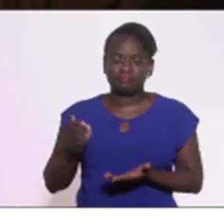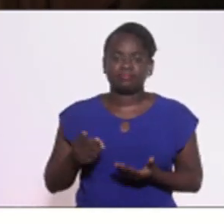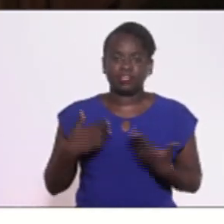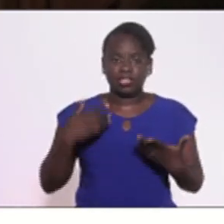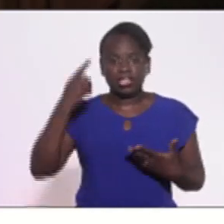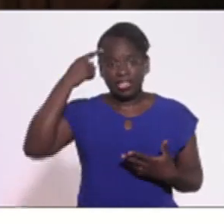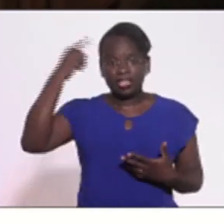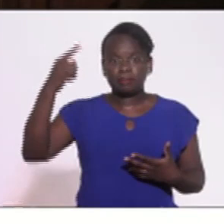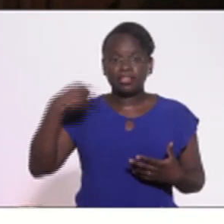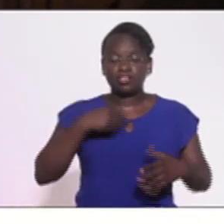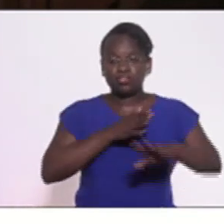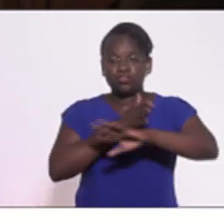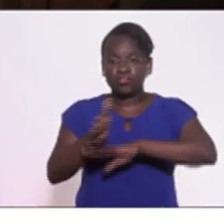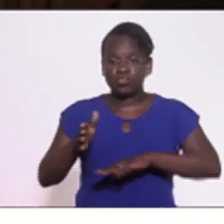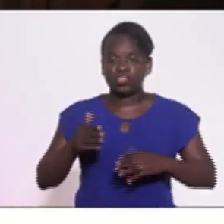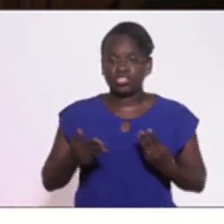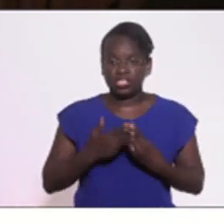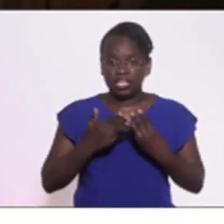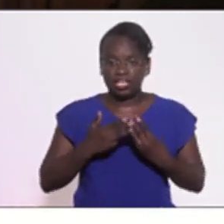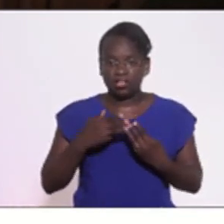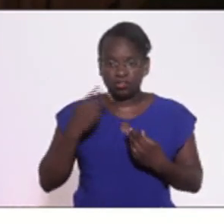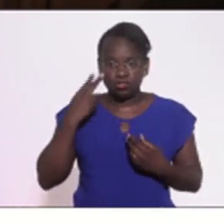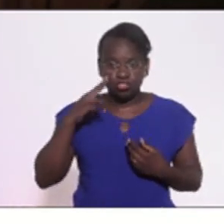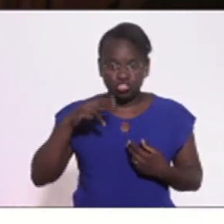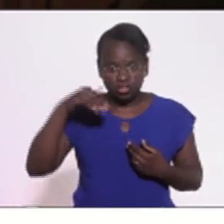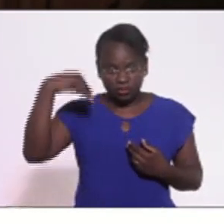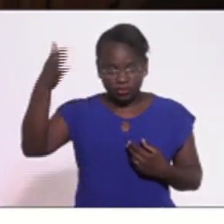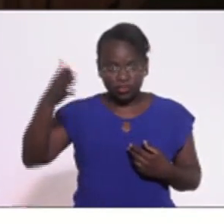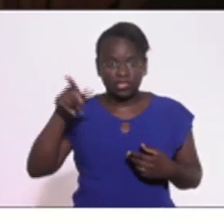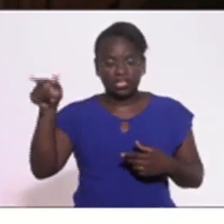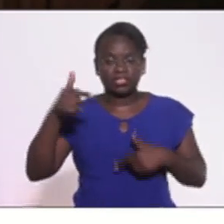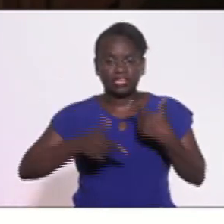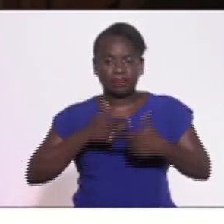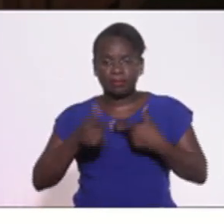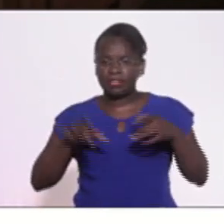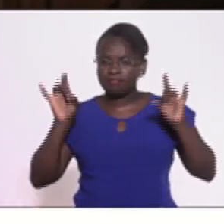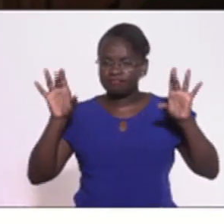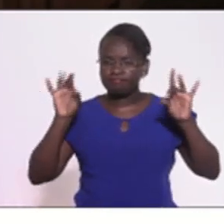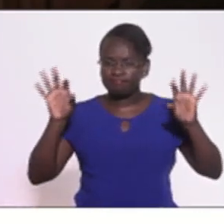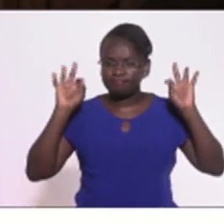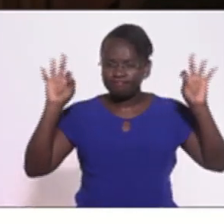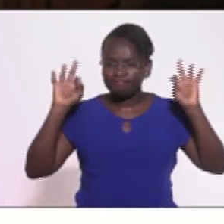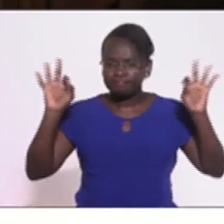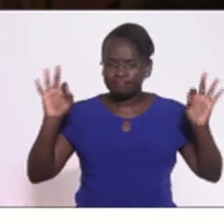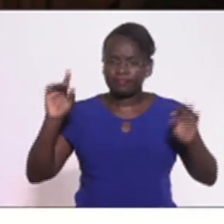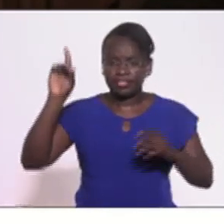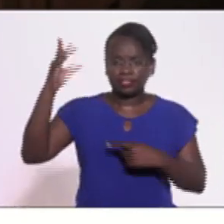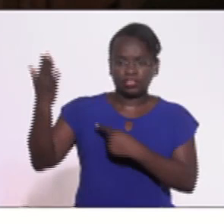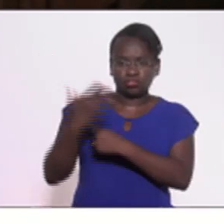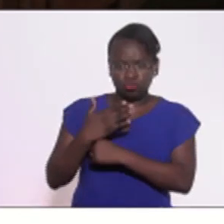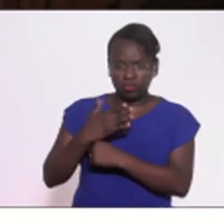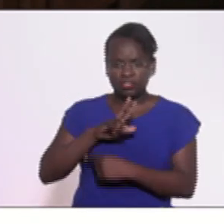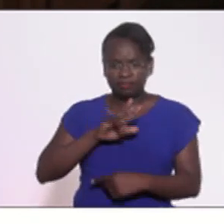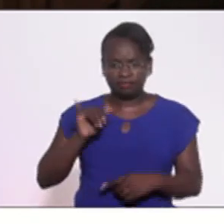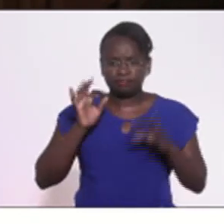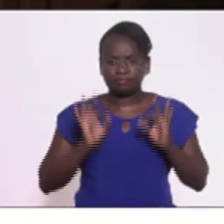que eu estou indo a Israel daqui a 2 dias e vou fazer um trabalho espetacular, se Deus me ajudar, e